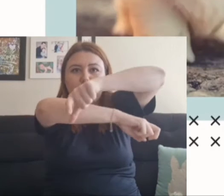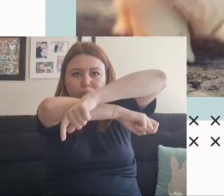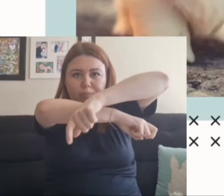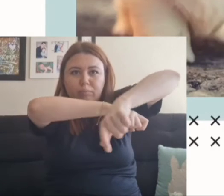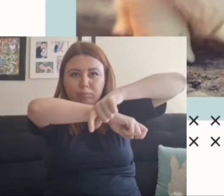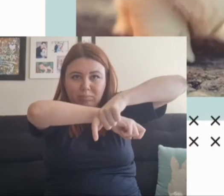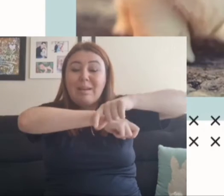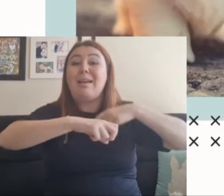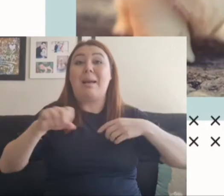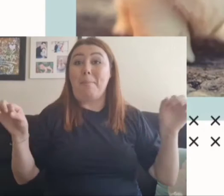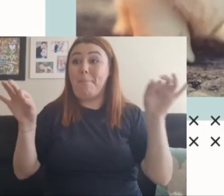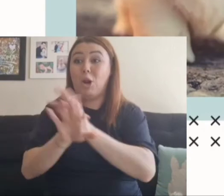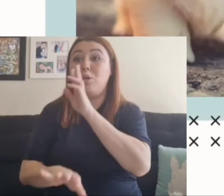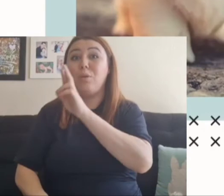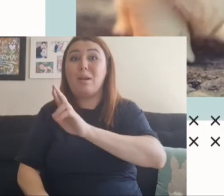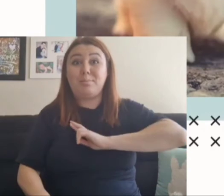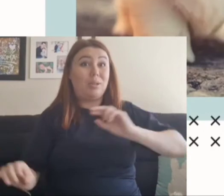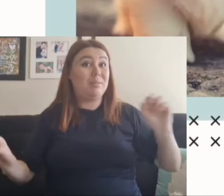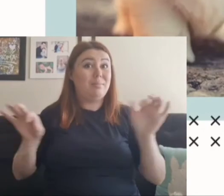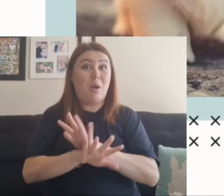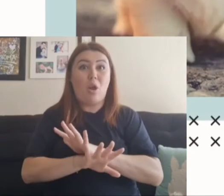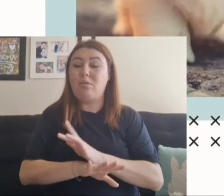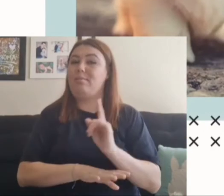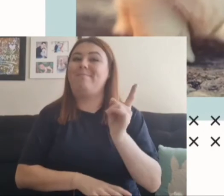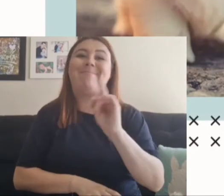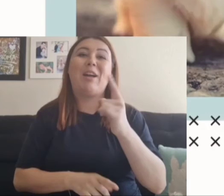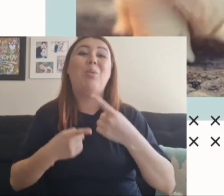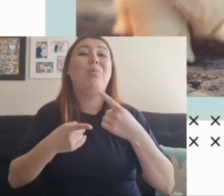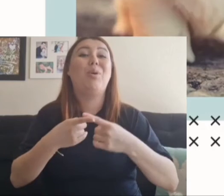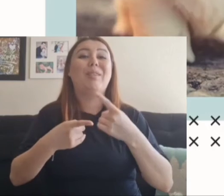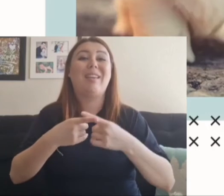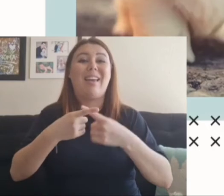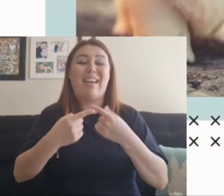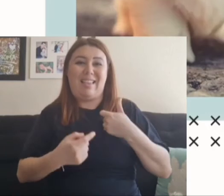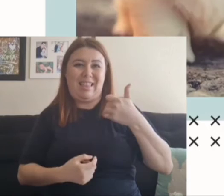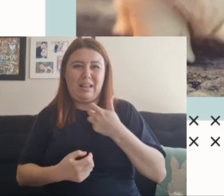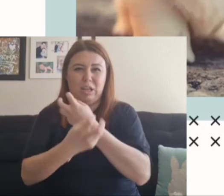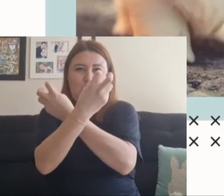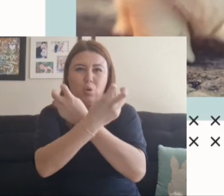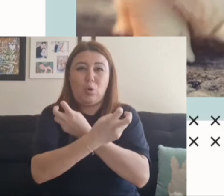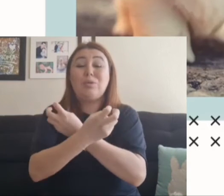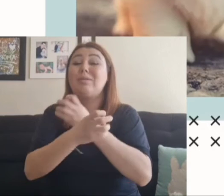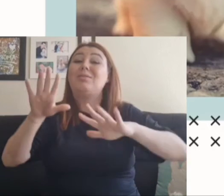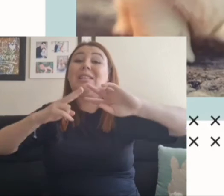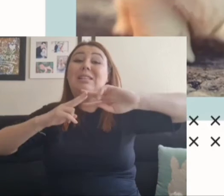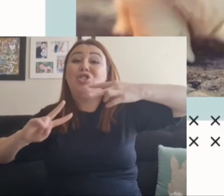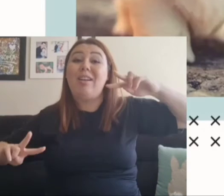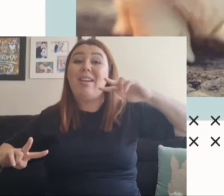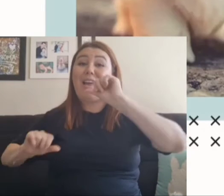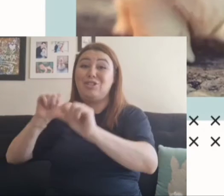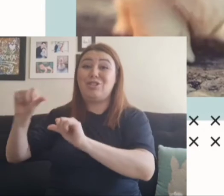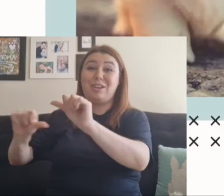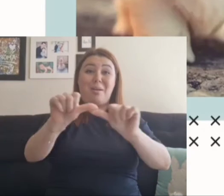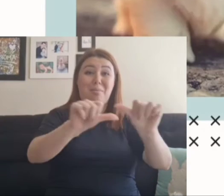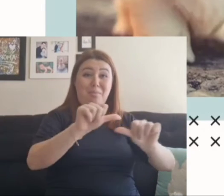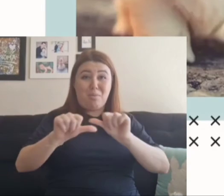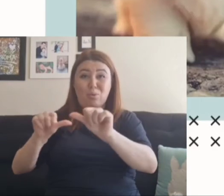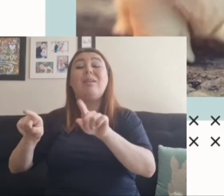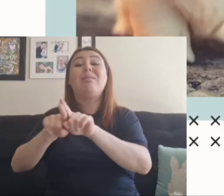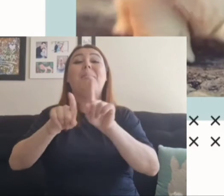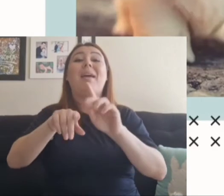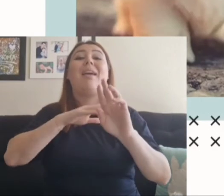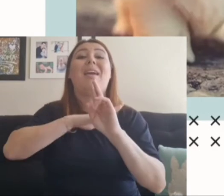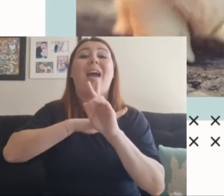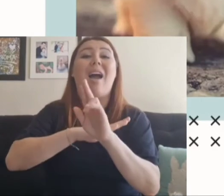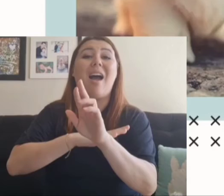variações individuais e de raça. O prazo, para alguns casos de CES, é muito amplo. Então, por exemplo, um animal apreendido uma semana, daqui outra